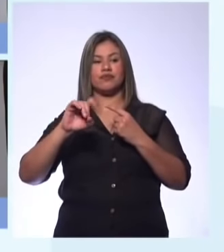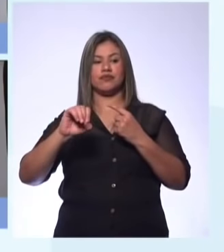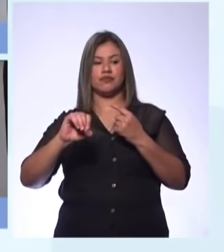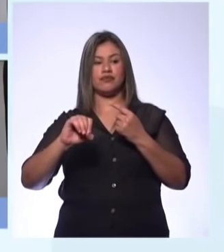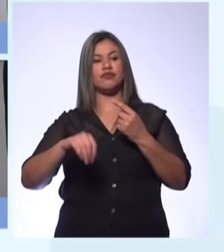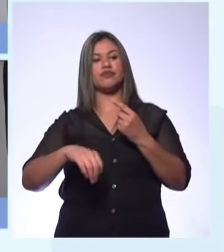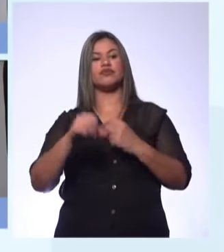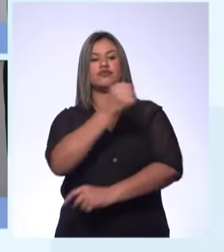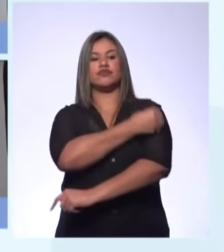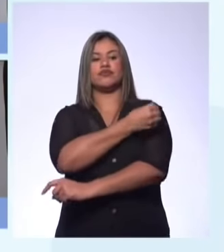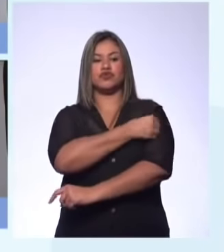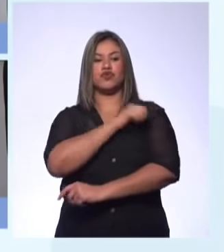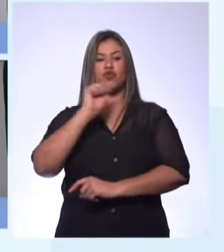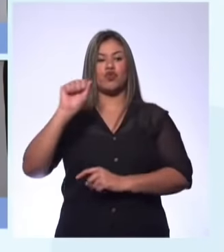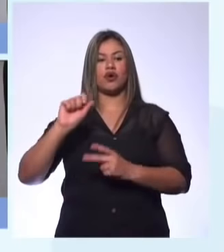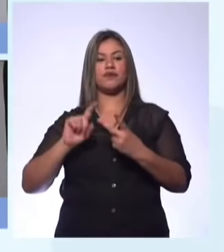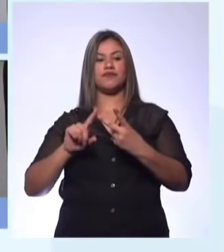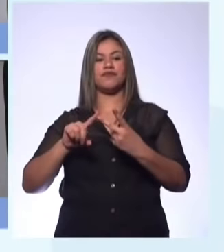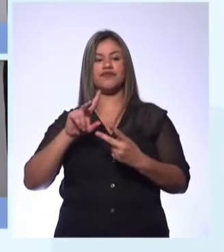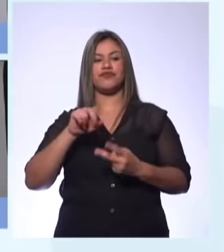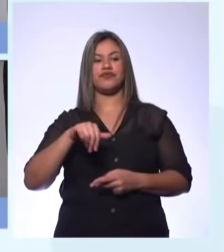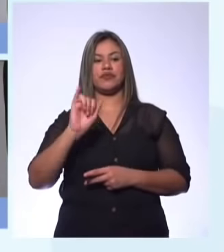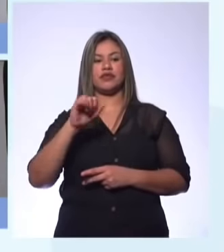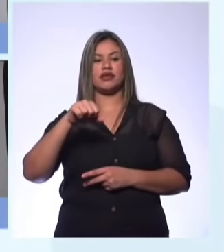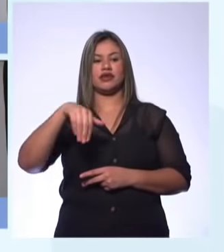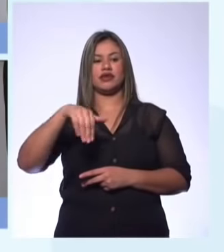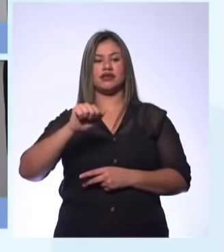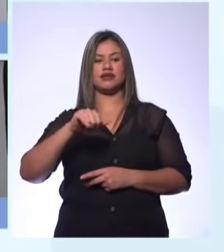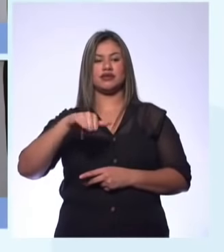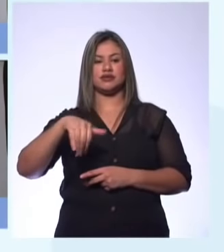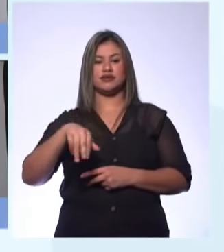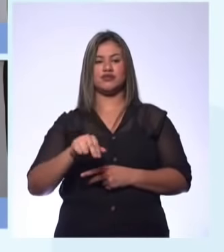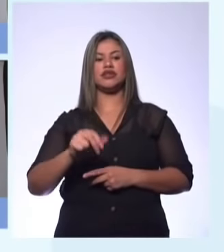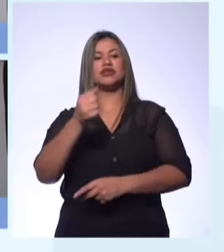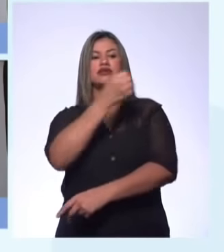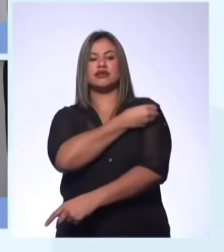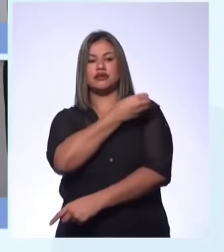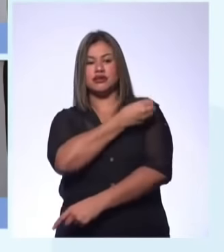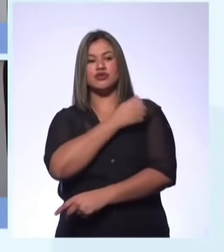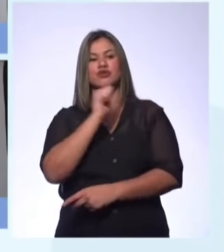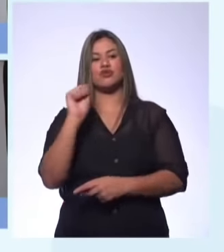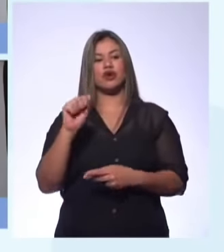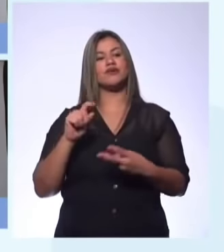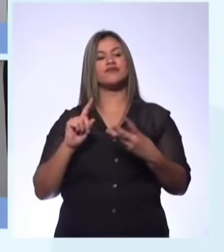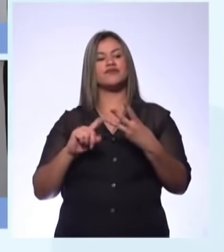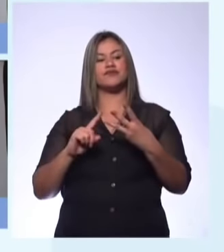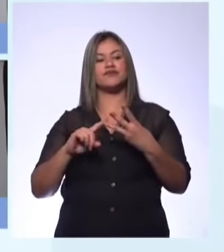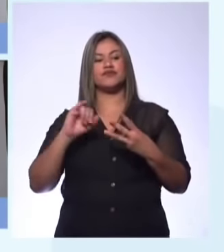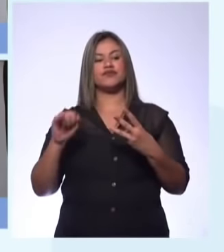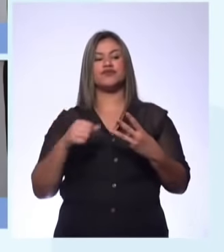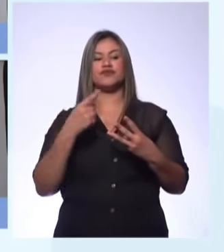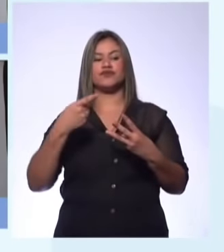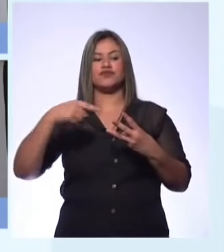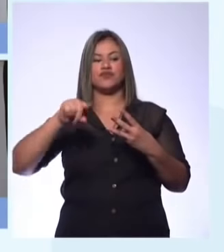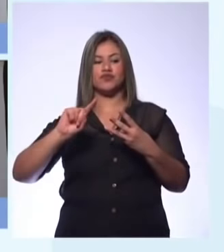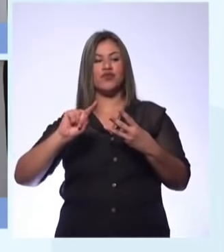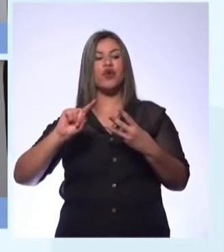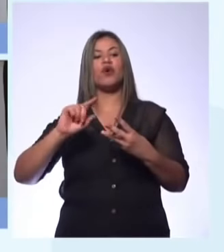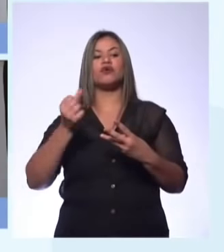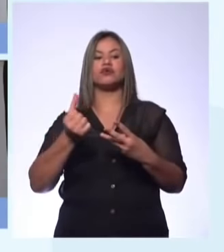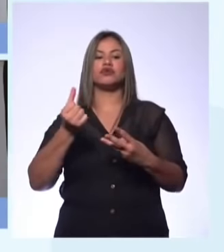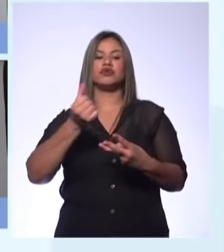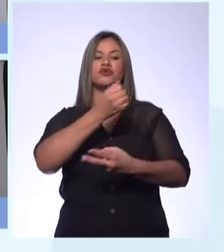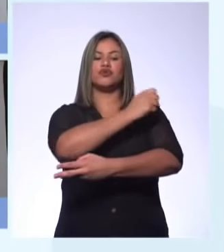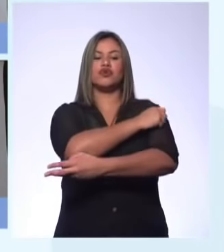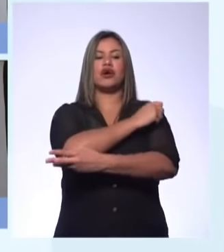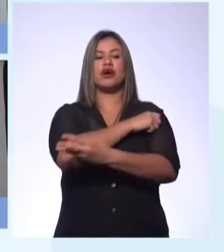do sexto A, Yasmin Otomo de Brito, do sexto A, João Pedro de Paula, do sexto A,